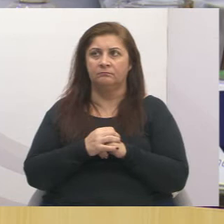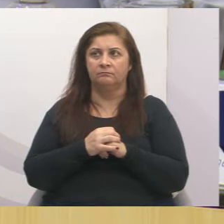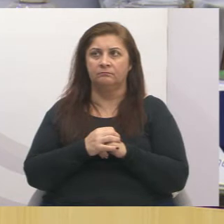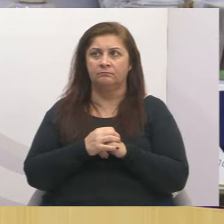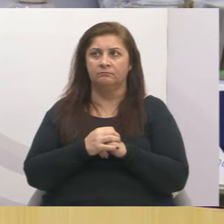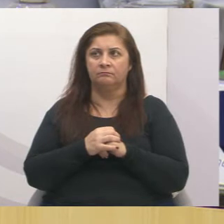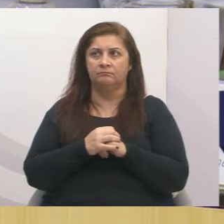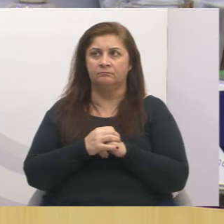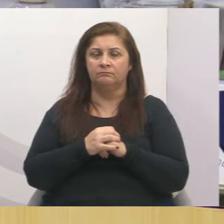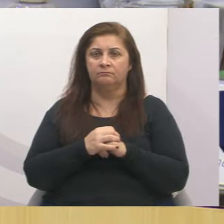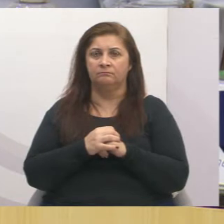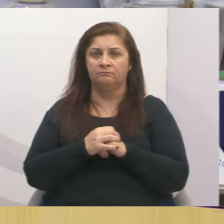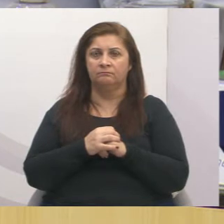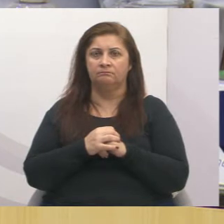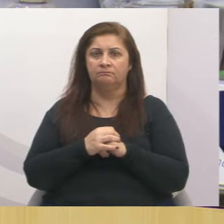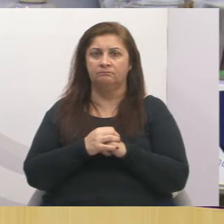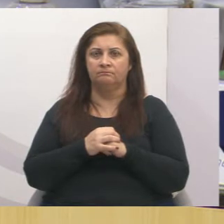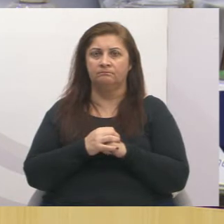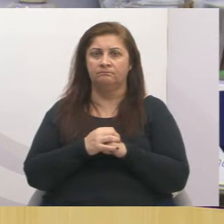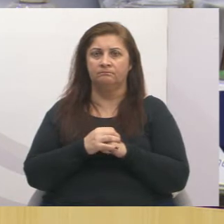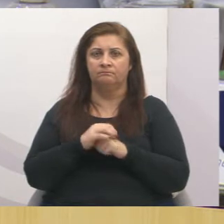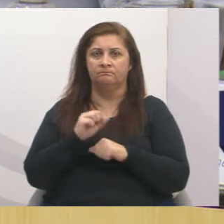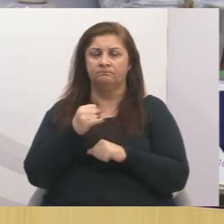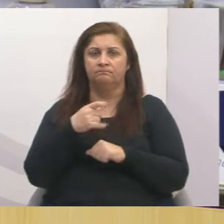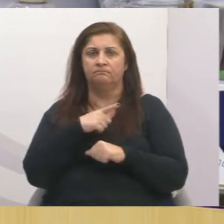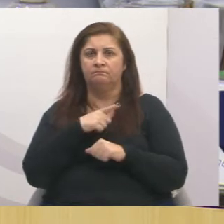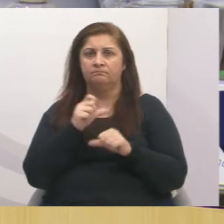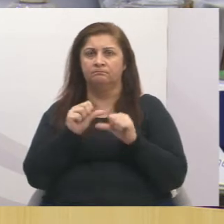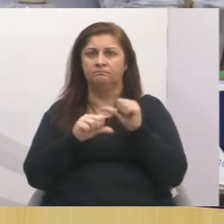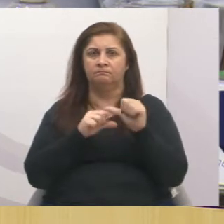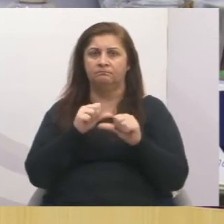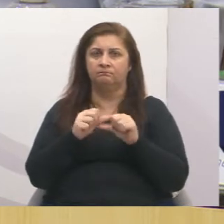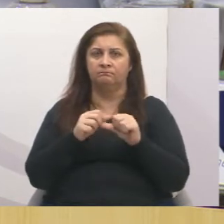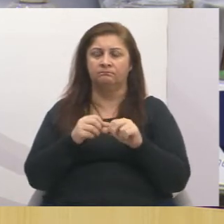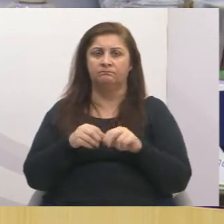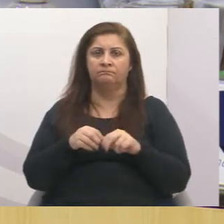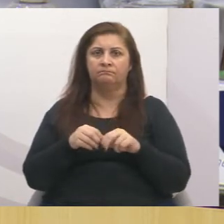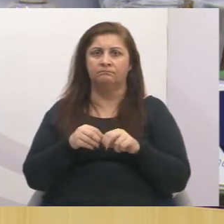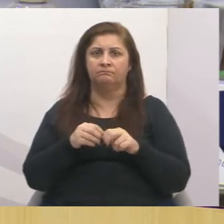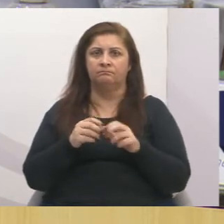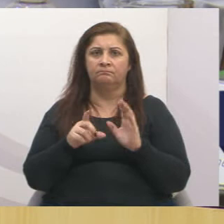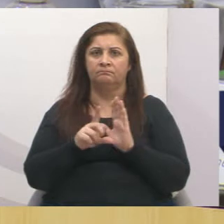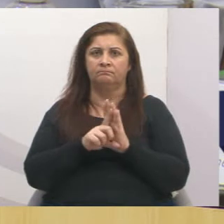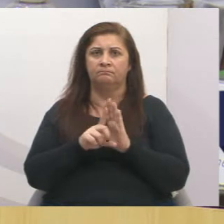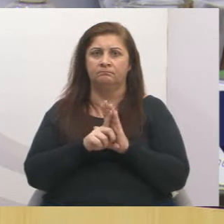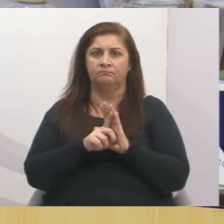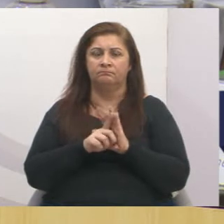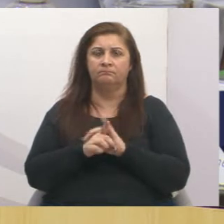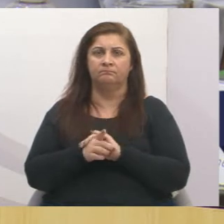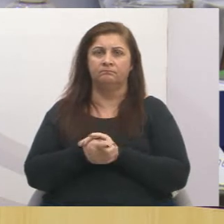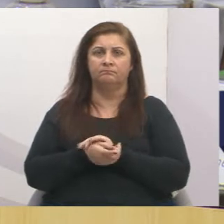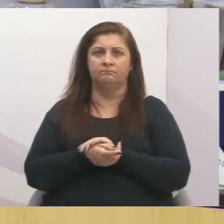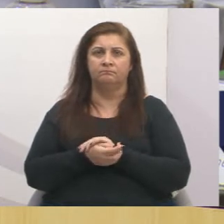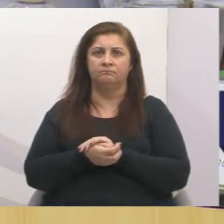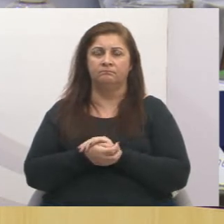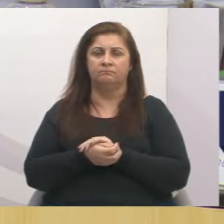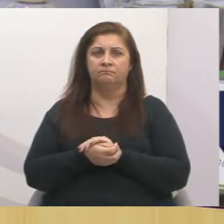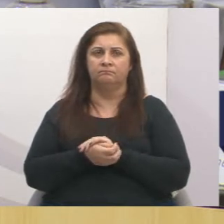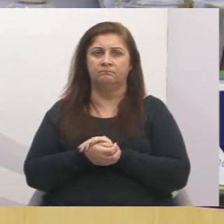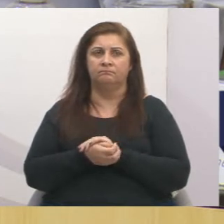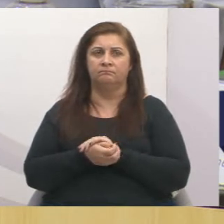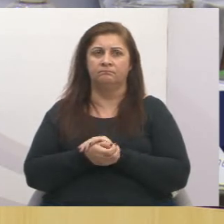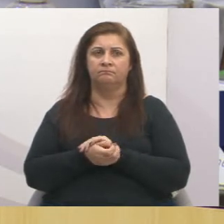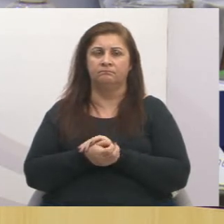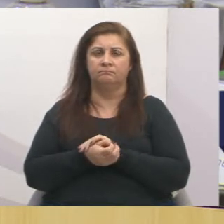mais que haja algumas mudanças, né, na lei, por mais que eu não entenda,